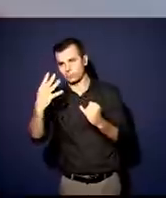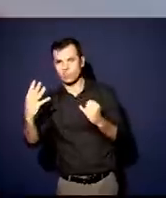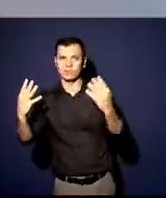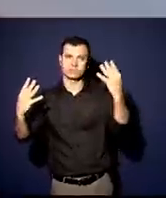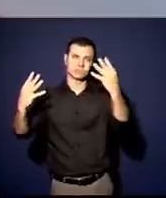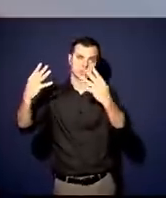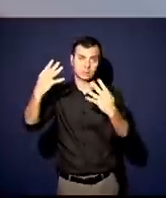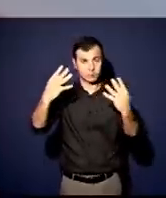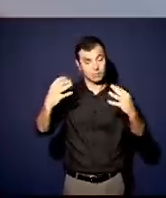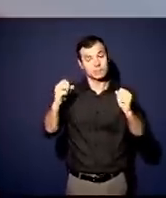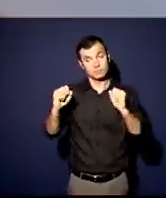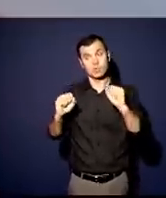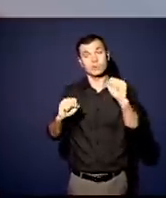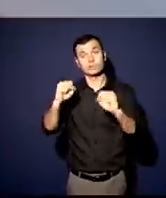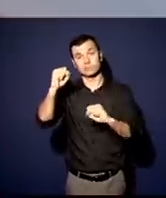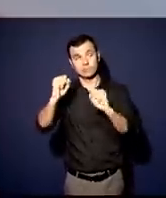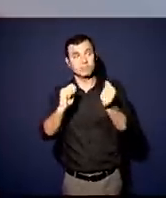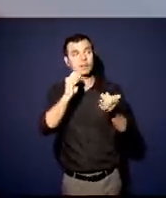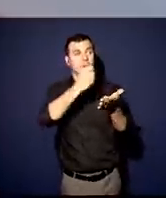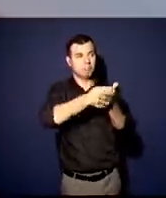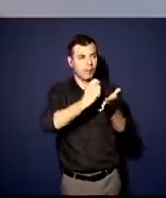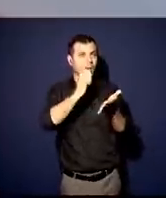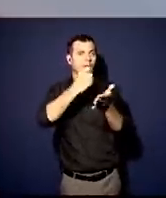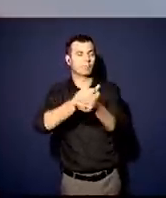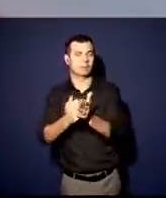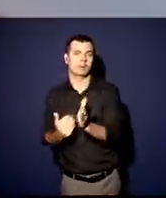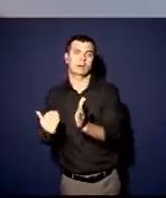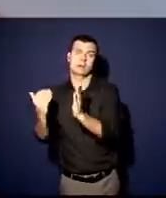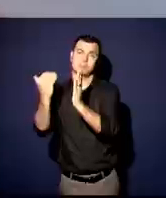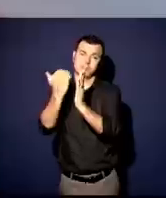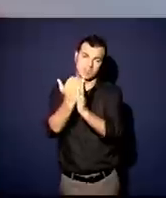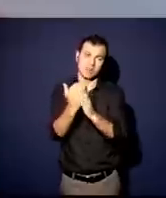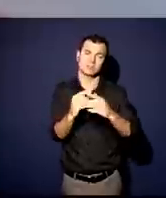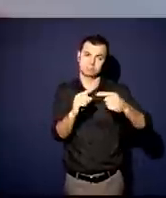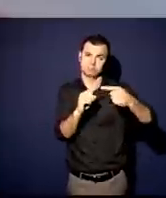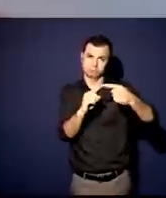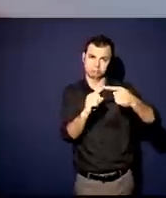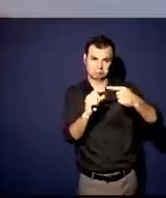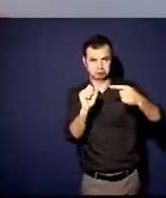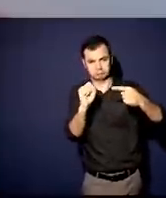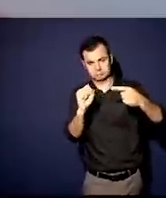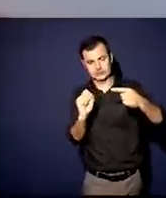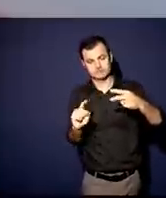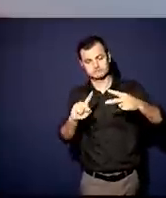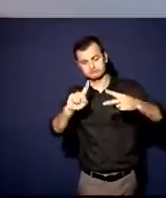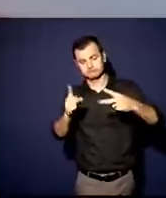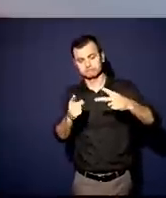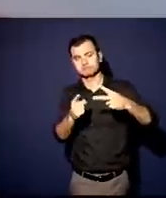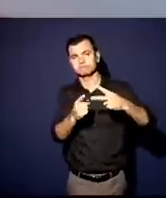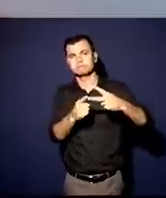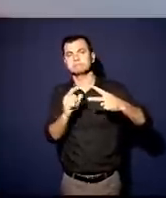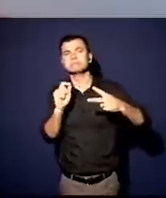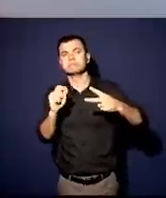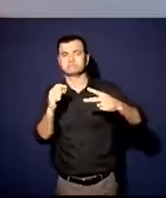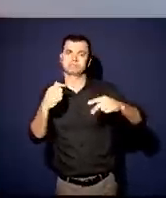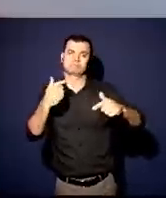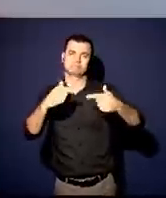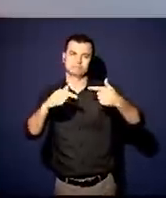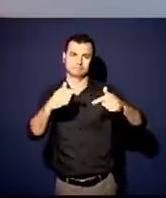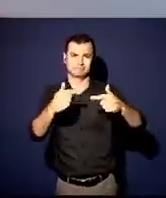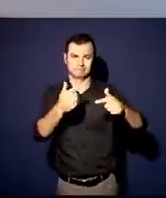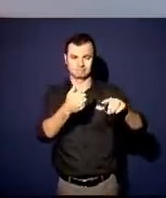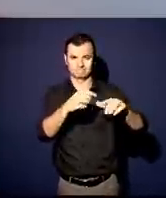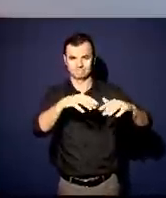para as empresas. Então, acho que isso é um fator. Outro fator é o tal do home office, né?